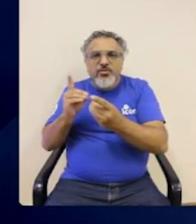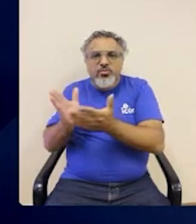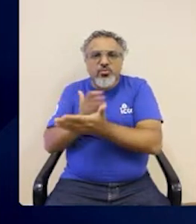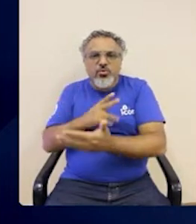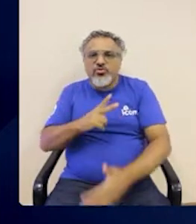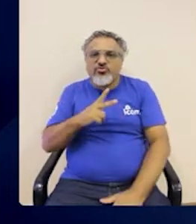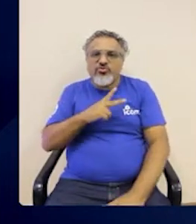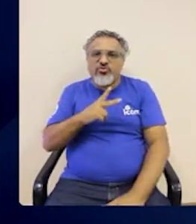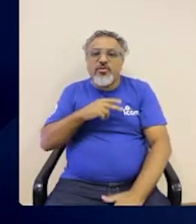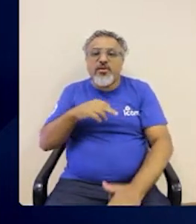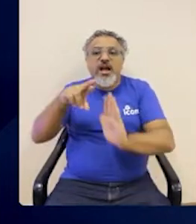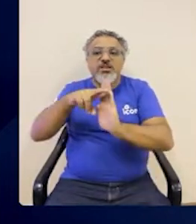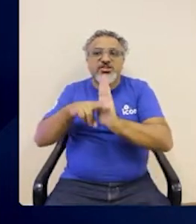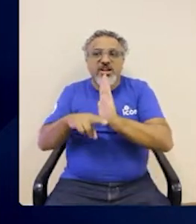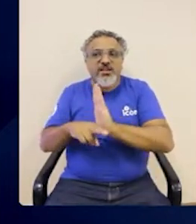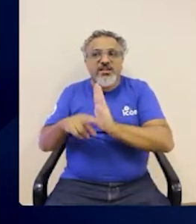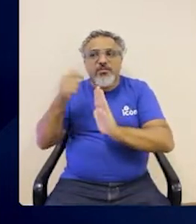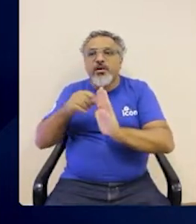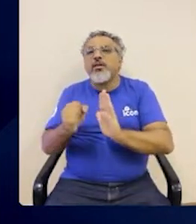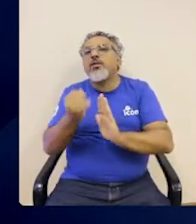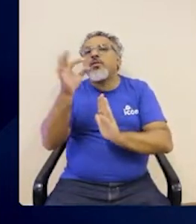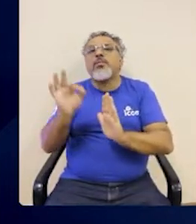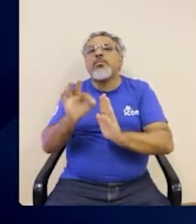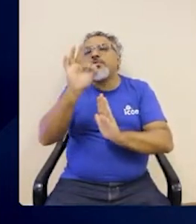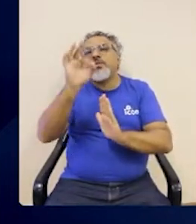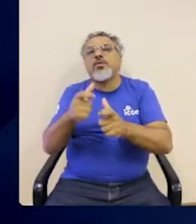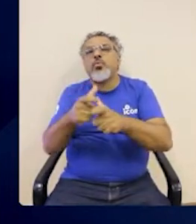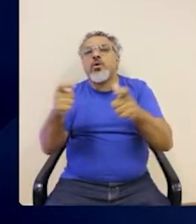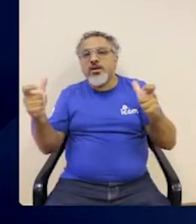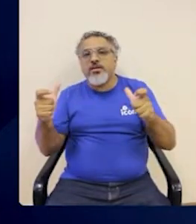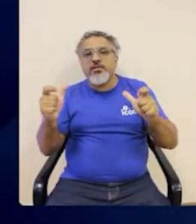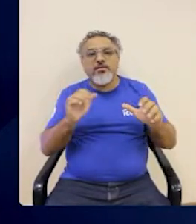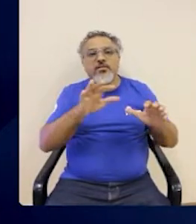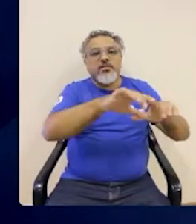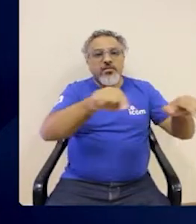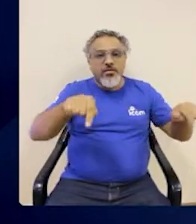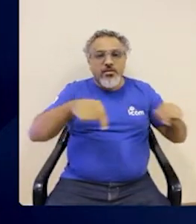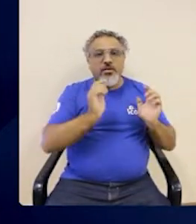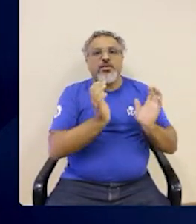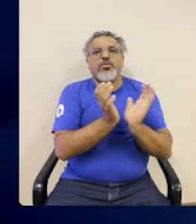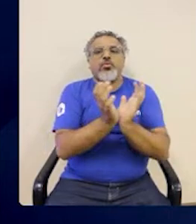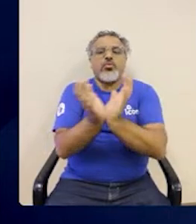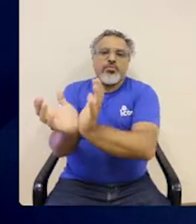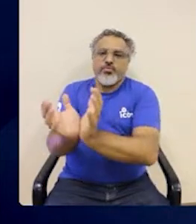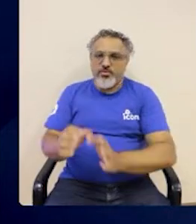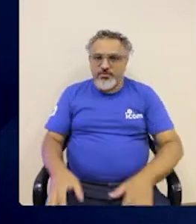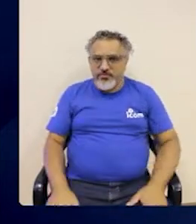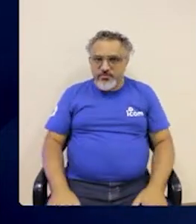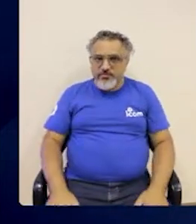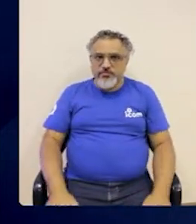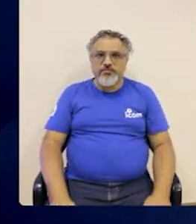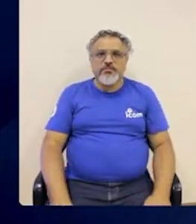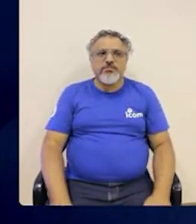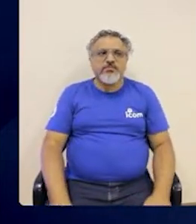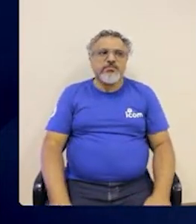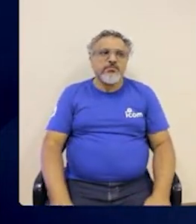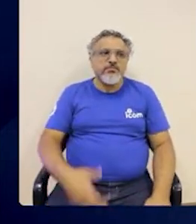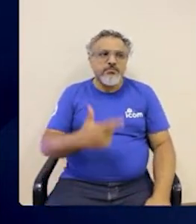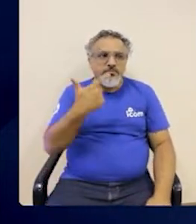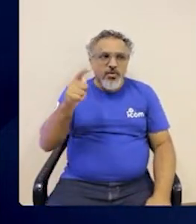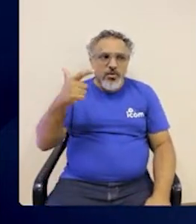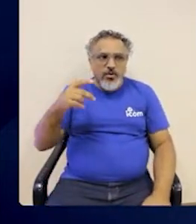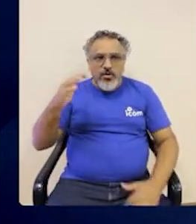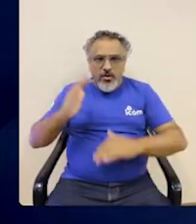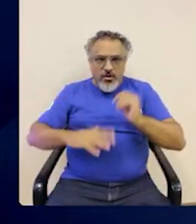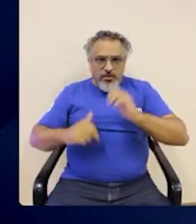ele compõe a agenda, mas não numa porcentagem tão grande, por exemplo, como as ações coletivas em grupo, né? E uma outra questão que esse